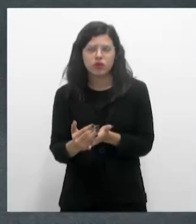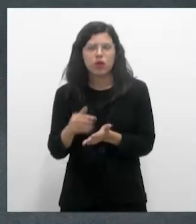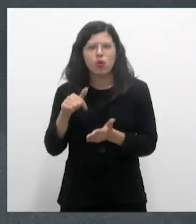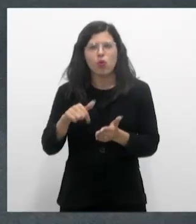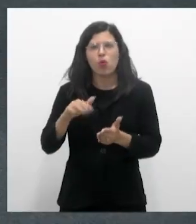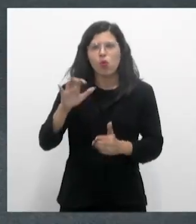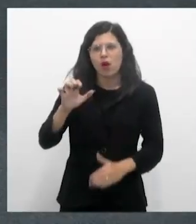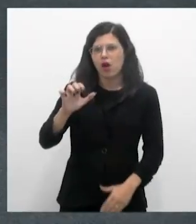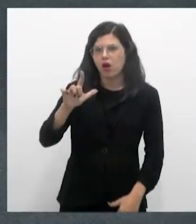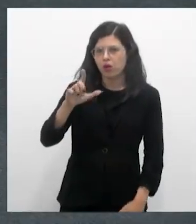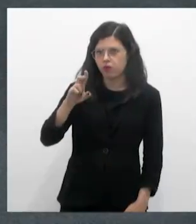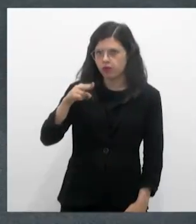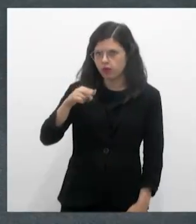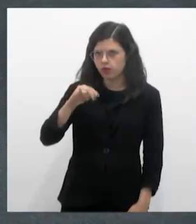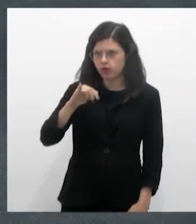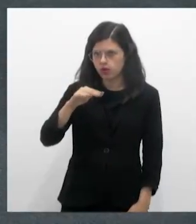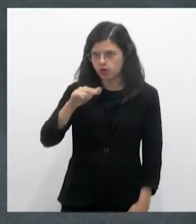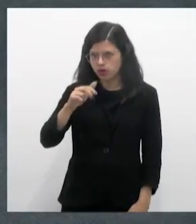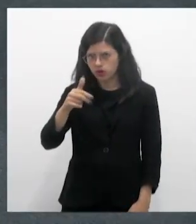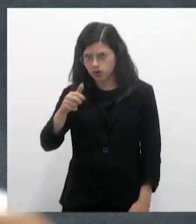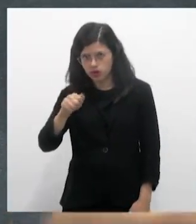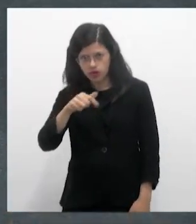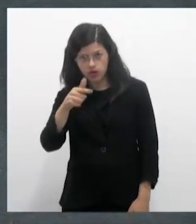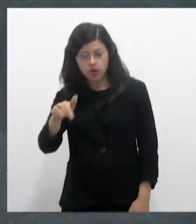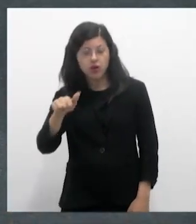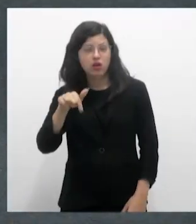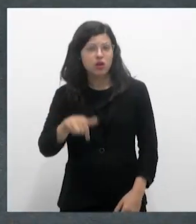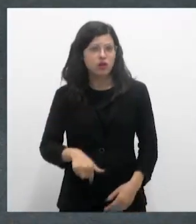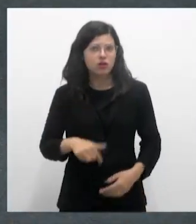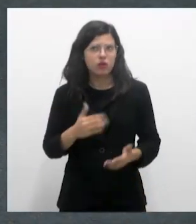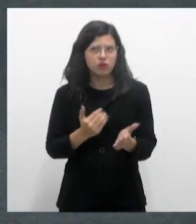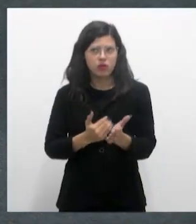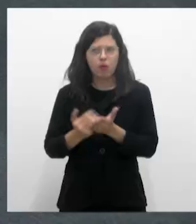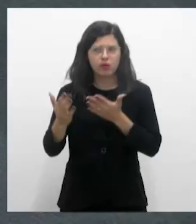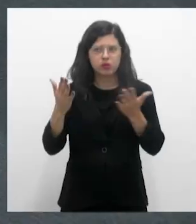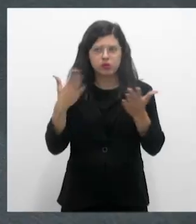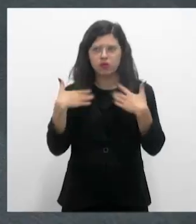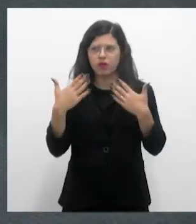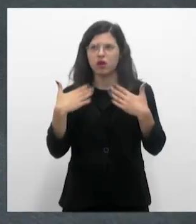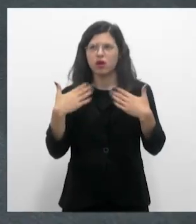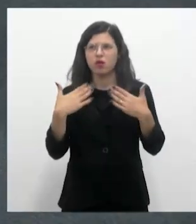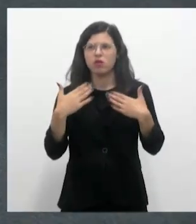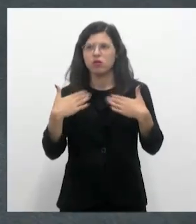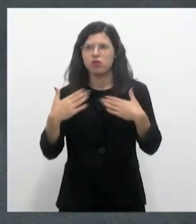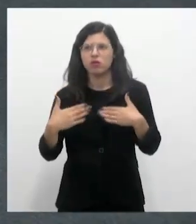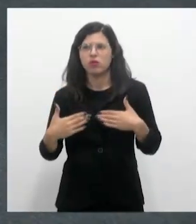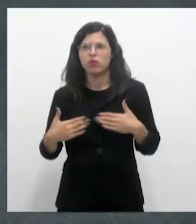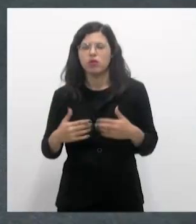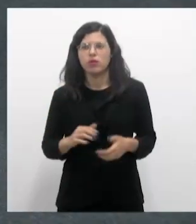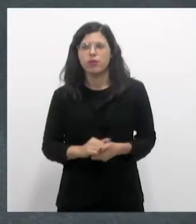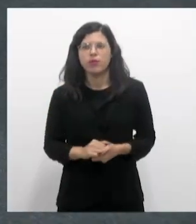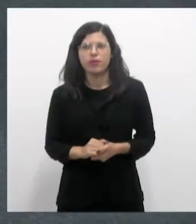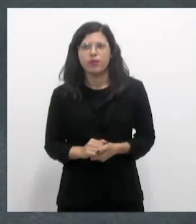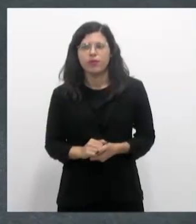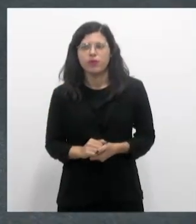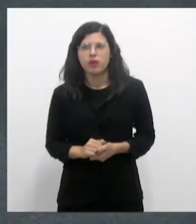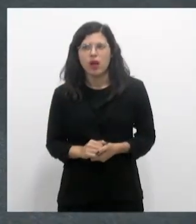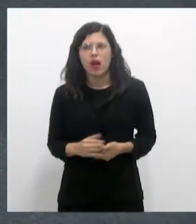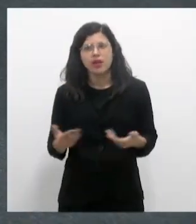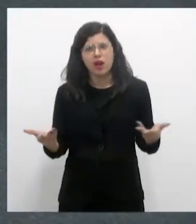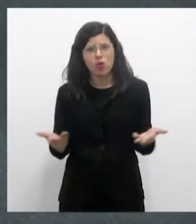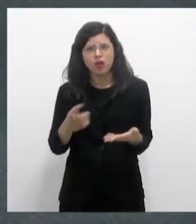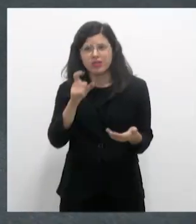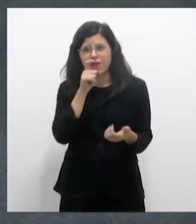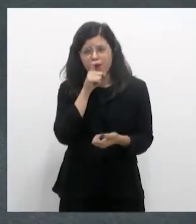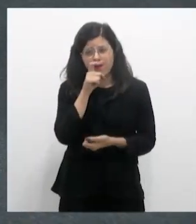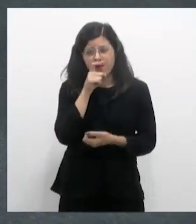sabe, por isso que nós estamos em pleno início de verão, né? Daqui a pouco a gente está chegando lá, e a gente está nesse frio que